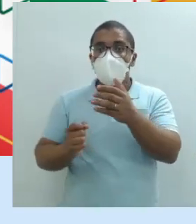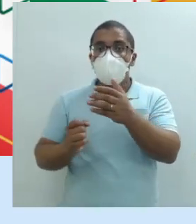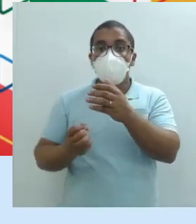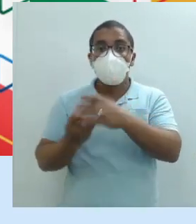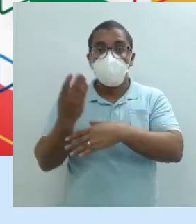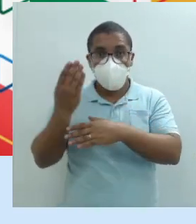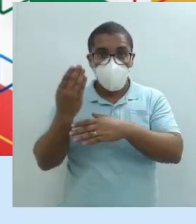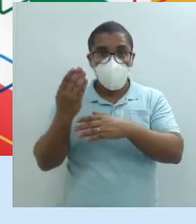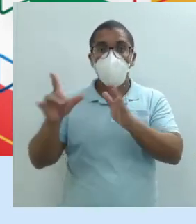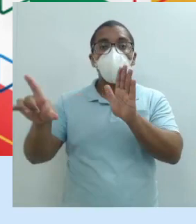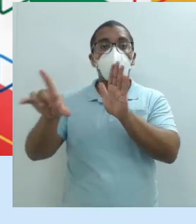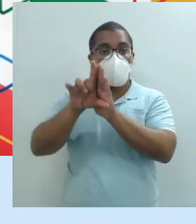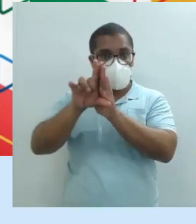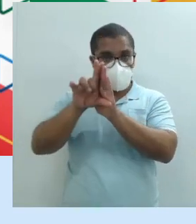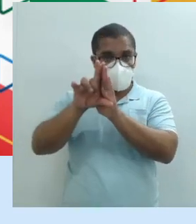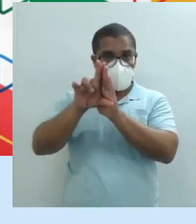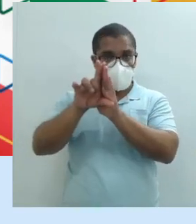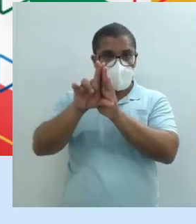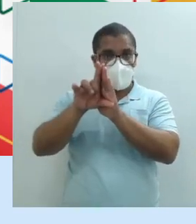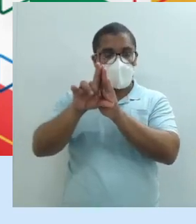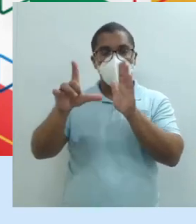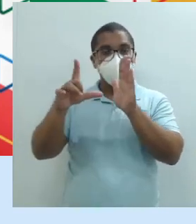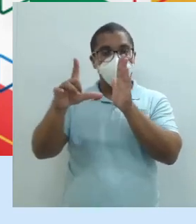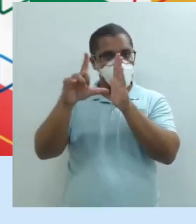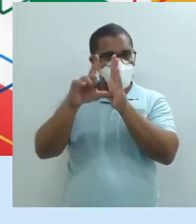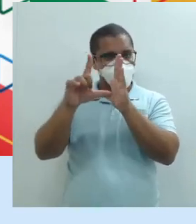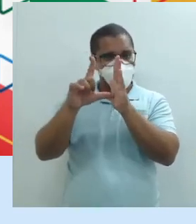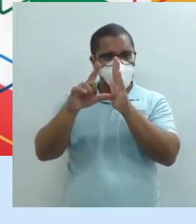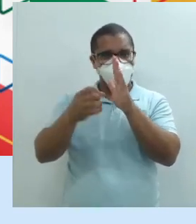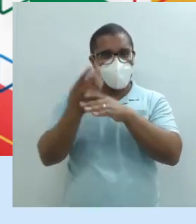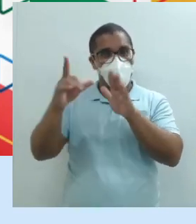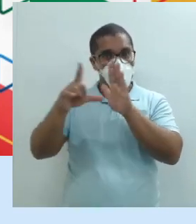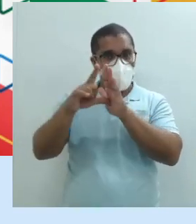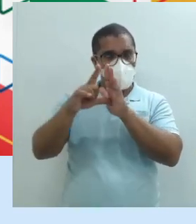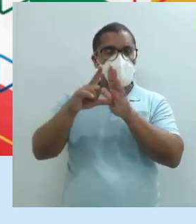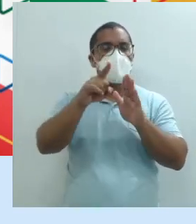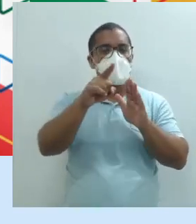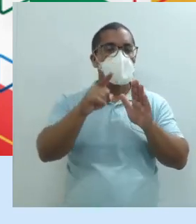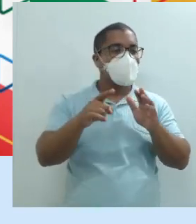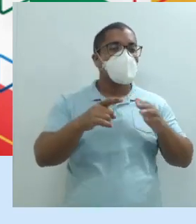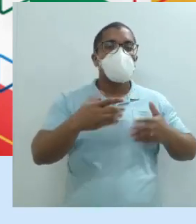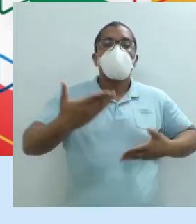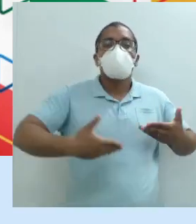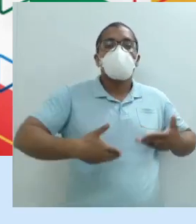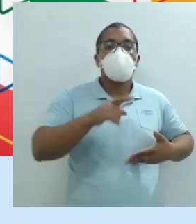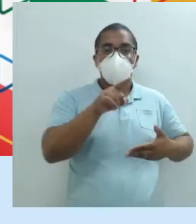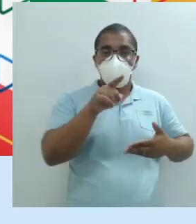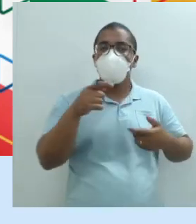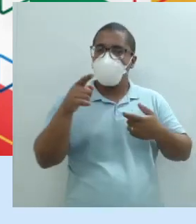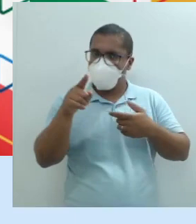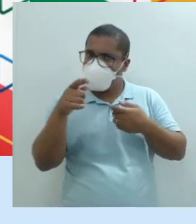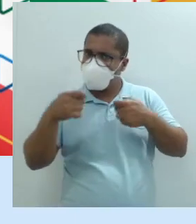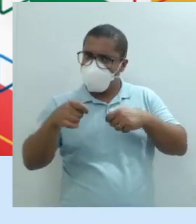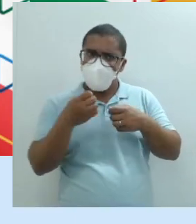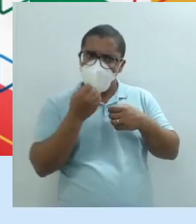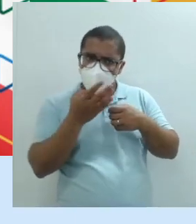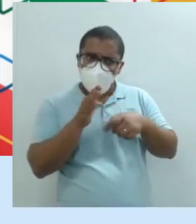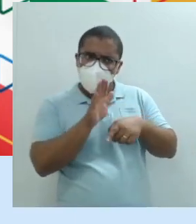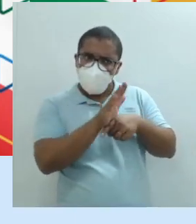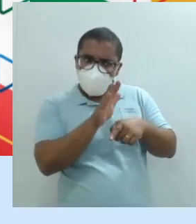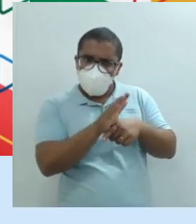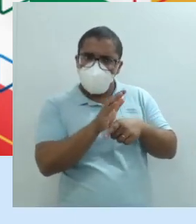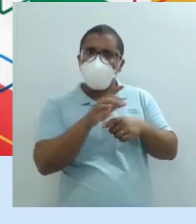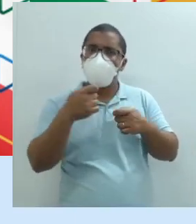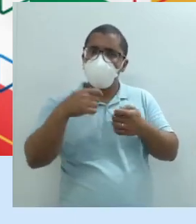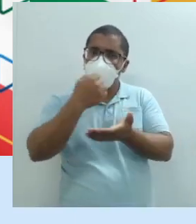for empreendedor, abrir a sua empresa, você precisa ser um bom patrão, um bom empregador. Então, você tem que assinar